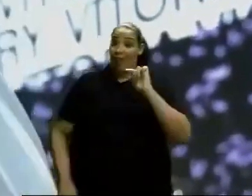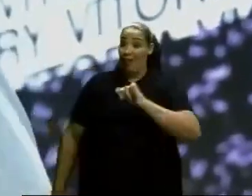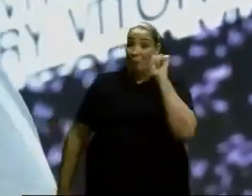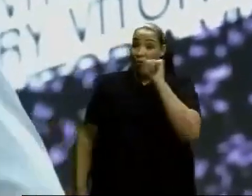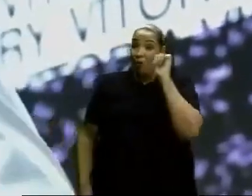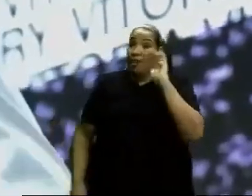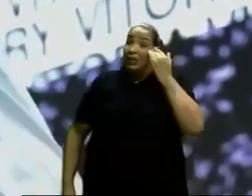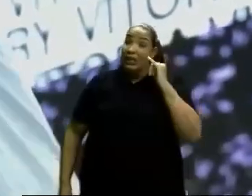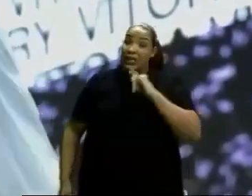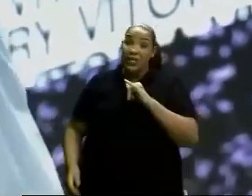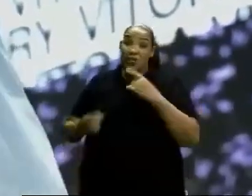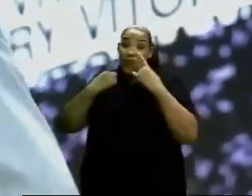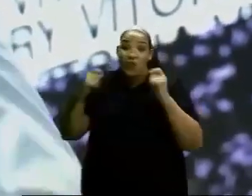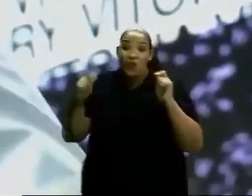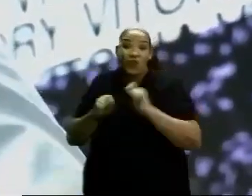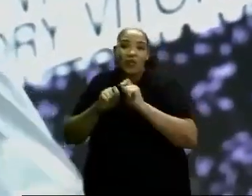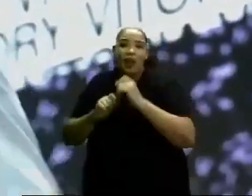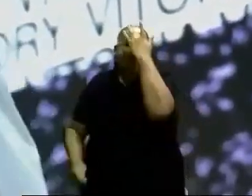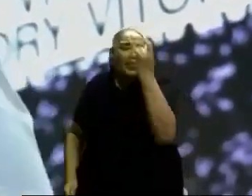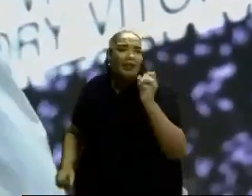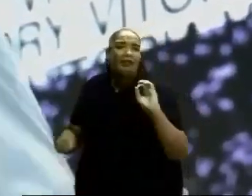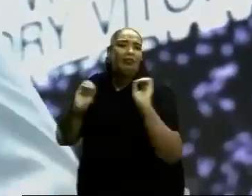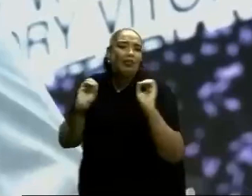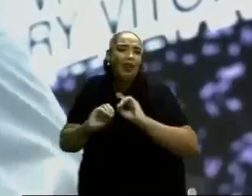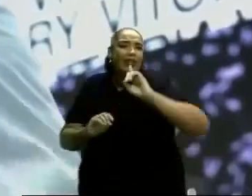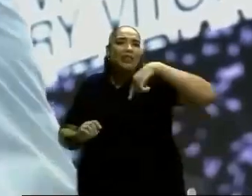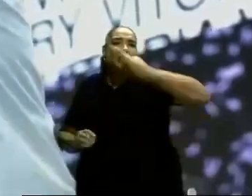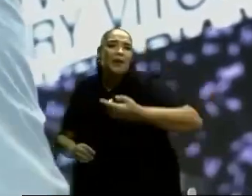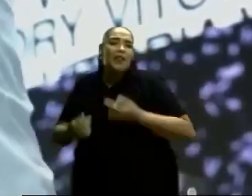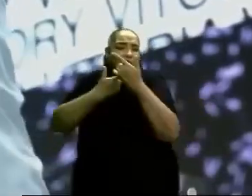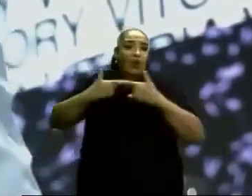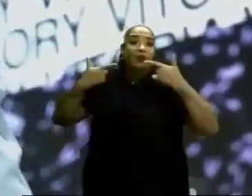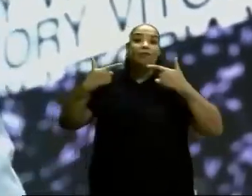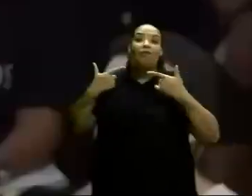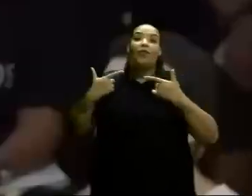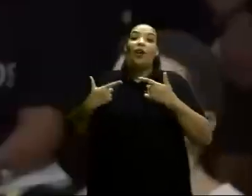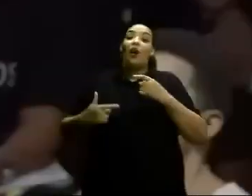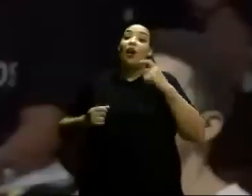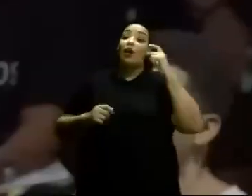se eu não chorar agora, amanhã ninguém chora e depois eu sorrio, então ela refreia.